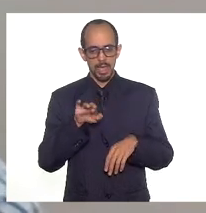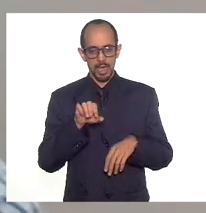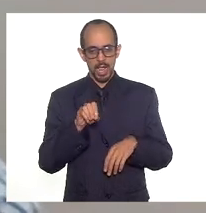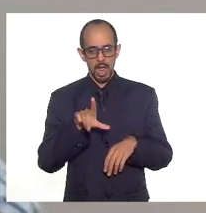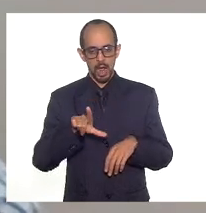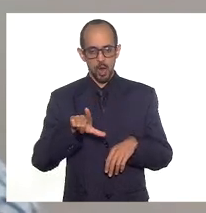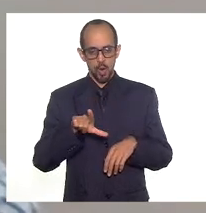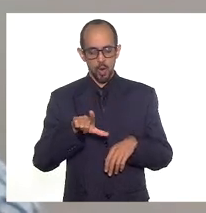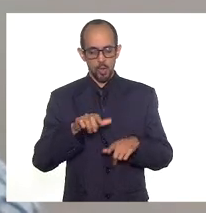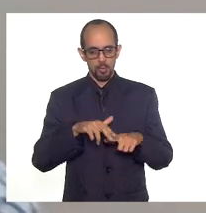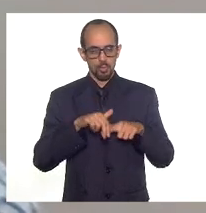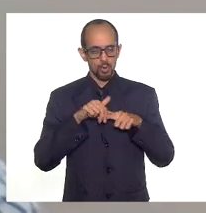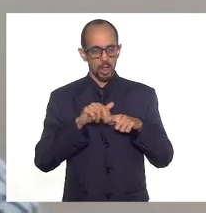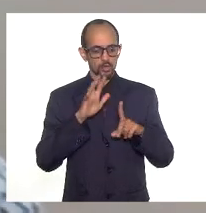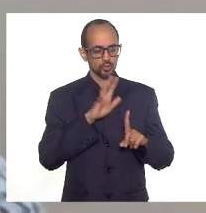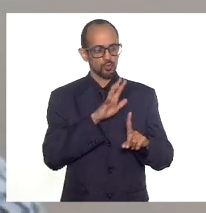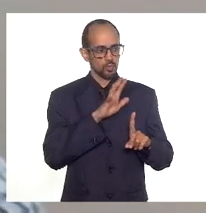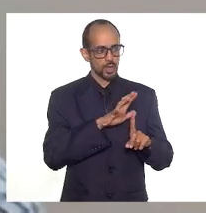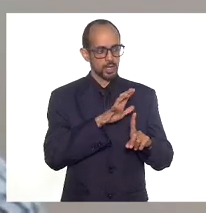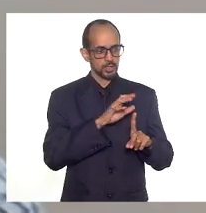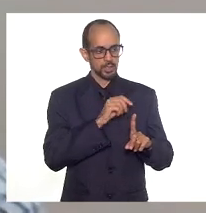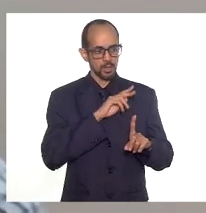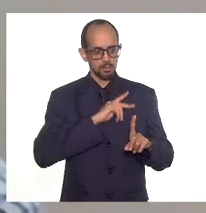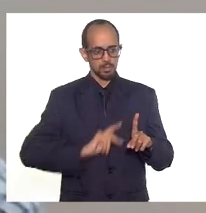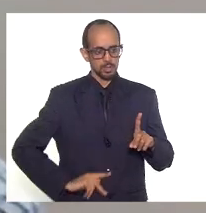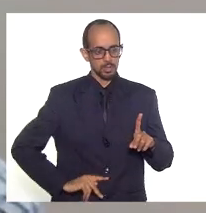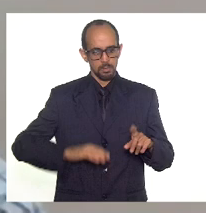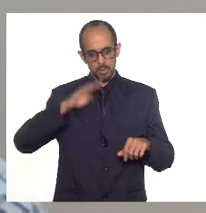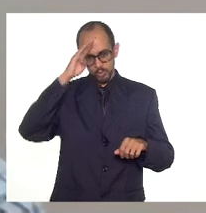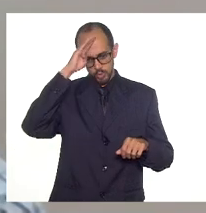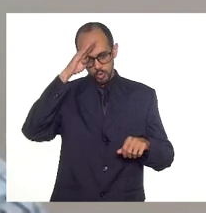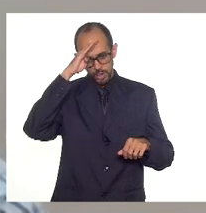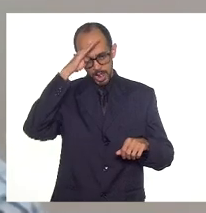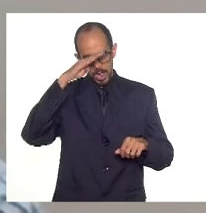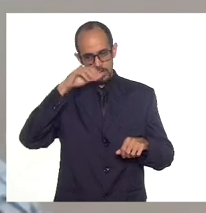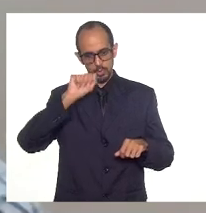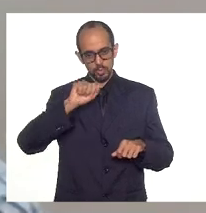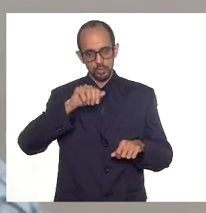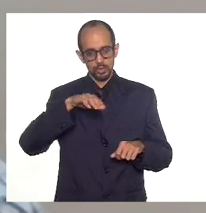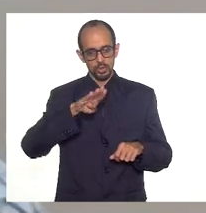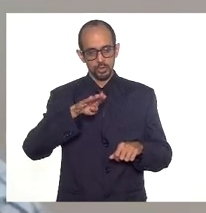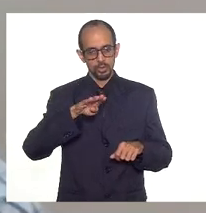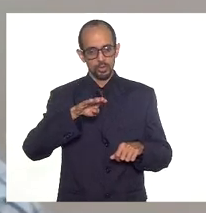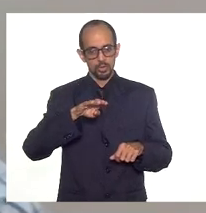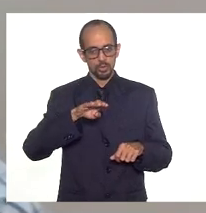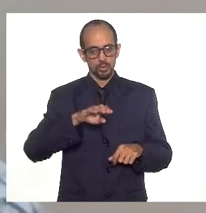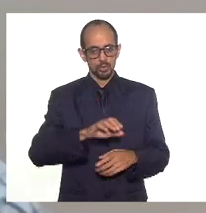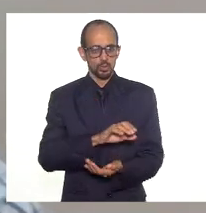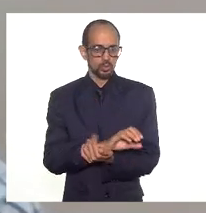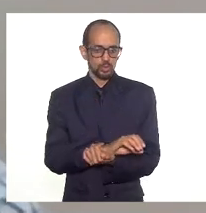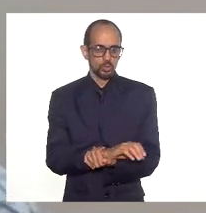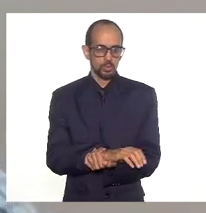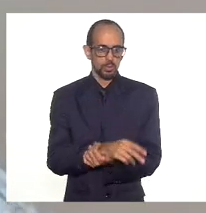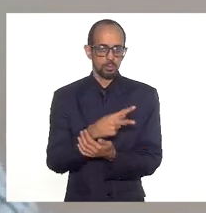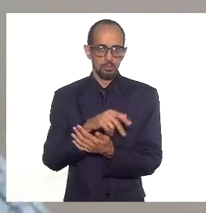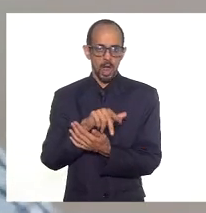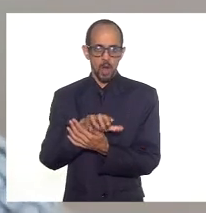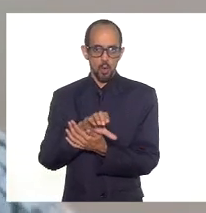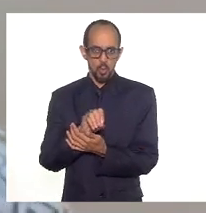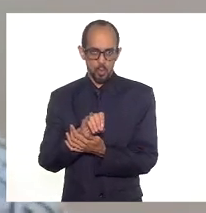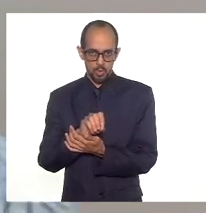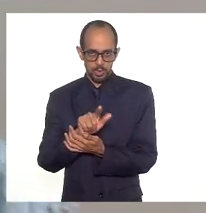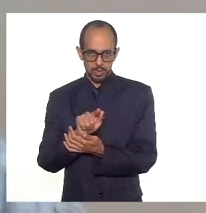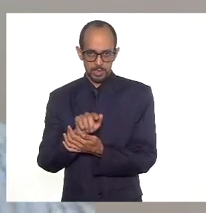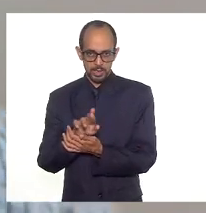Bolsonaro e do Paulo Guedes, né, que a Petrobras está tendo uma política exitosa que está aumentando emprego. Quer dizer, ou seja, tudo que está sendo feito